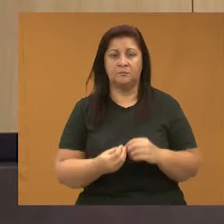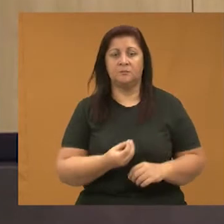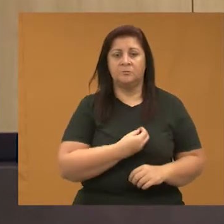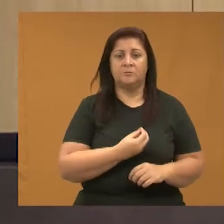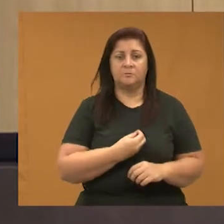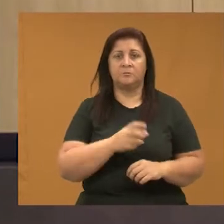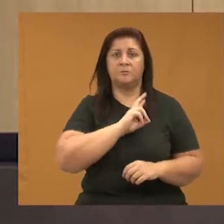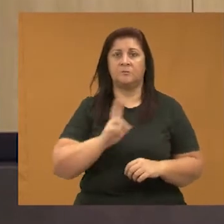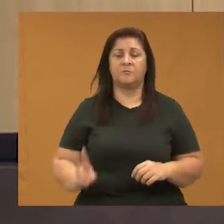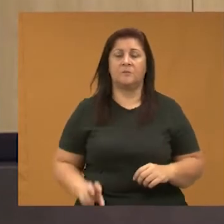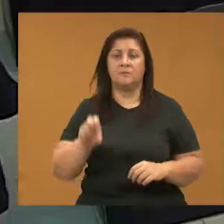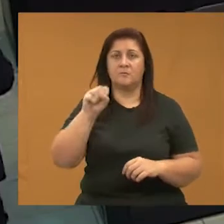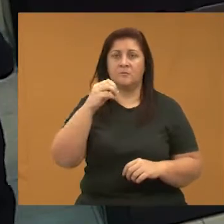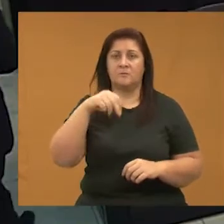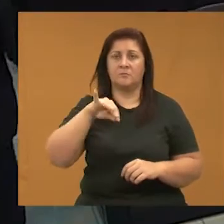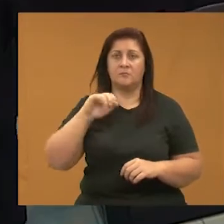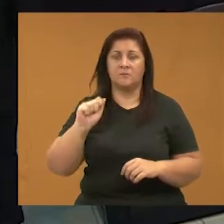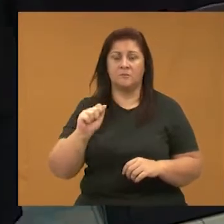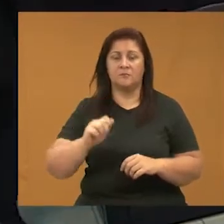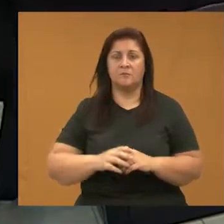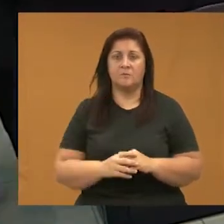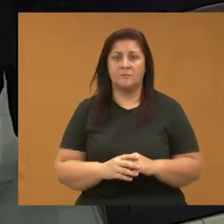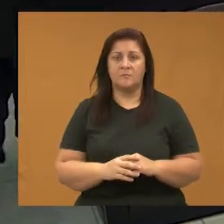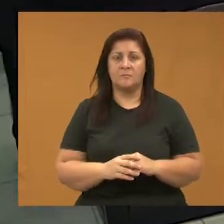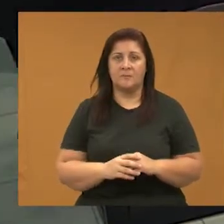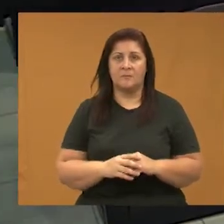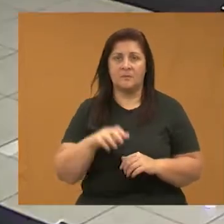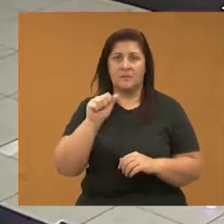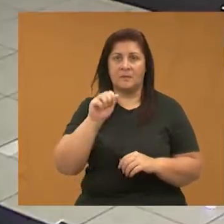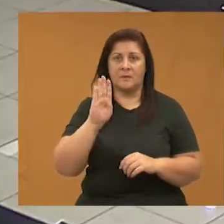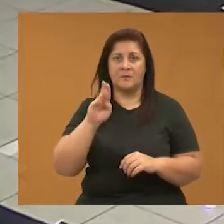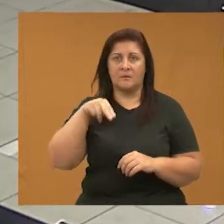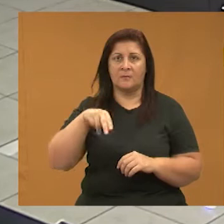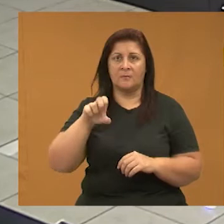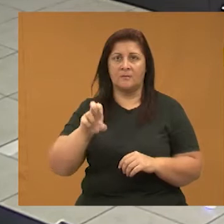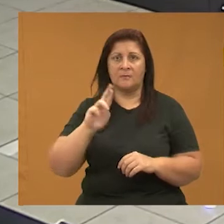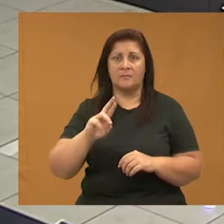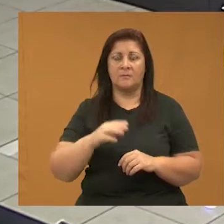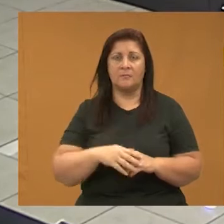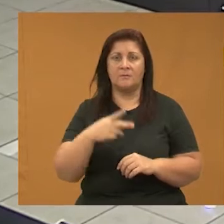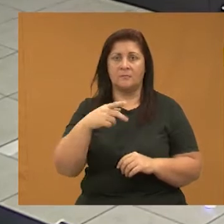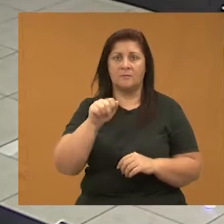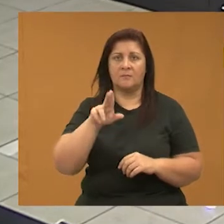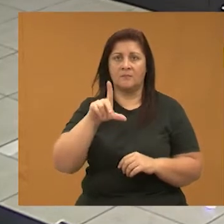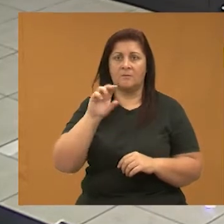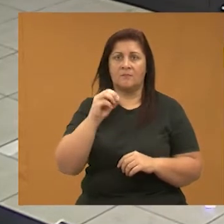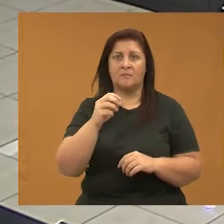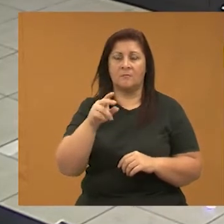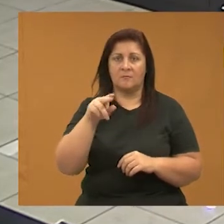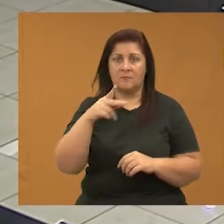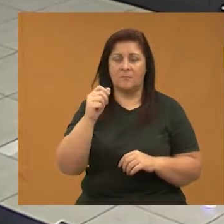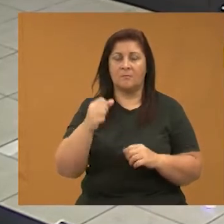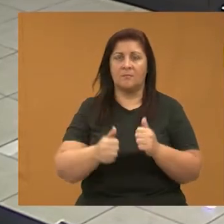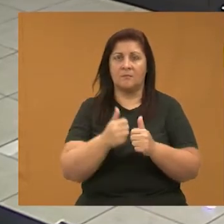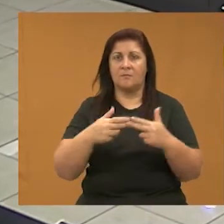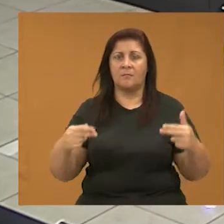presentes vereadora Sônia Patos Amizade, Abner de Madureira, Paulinho do Esporte,